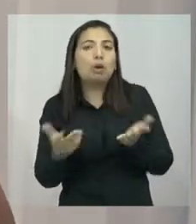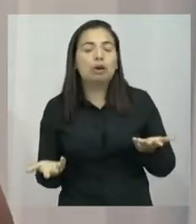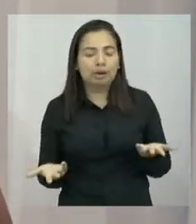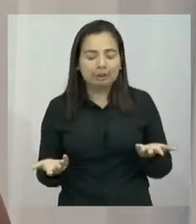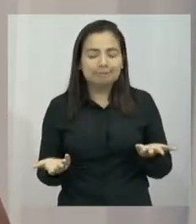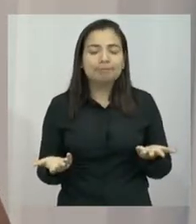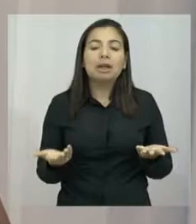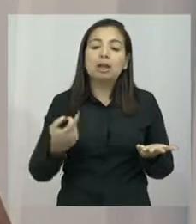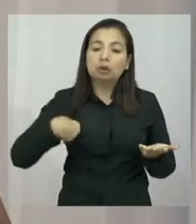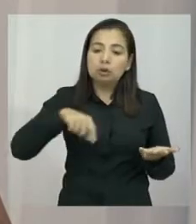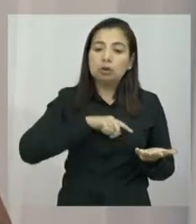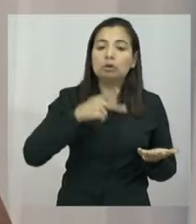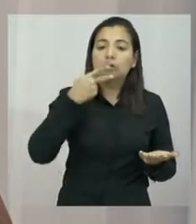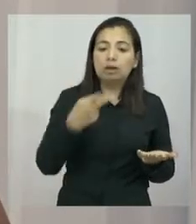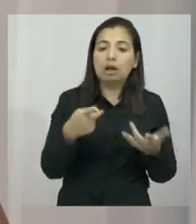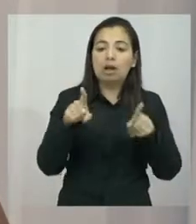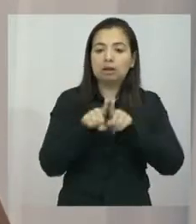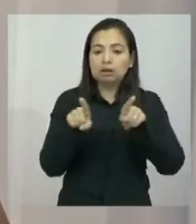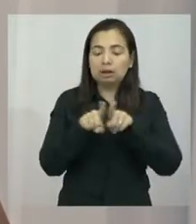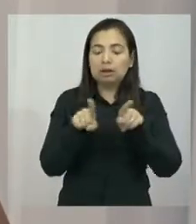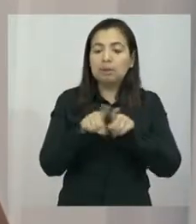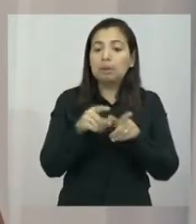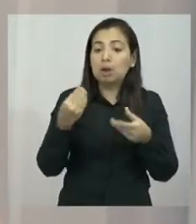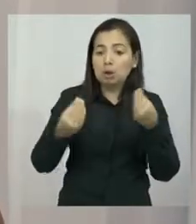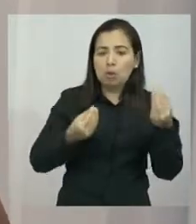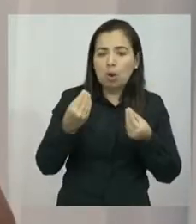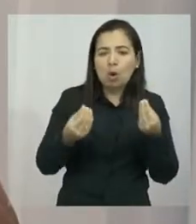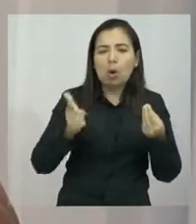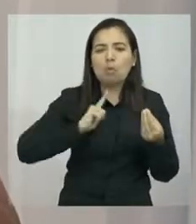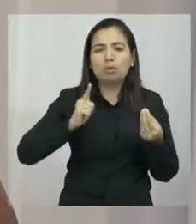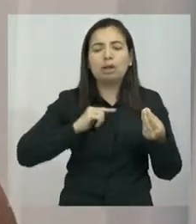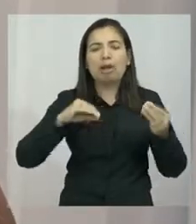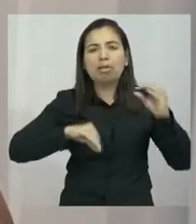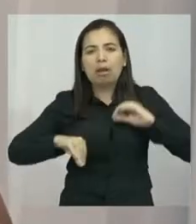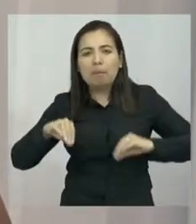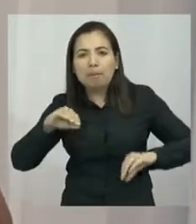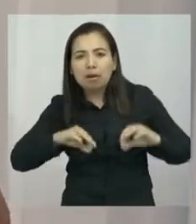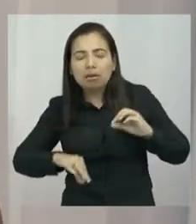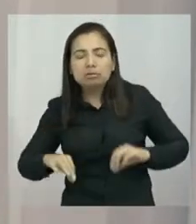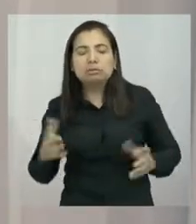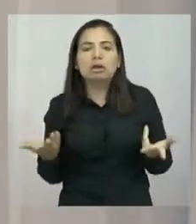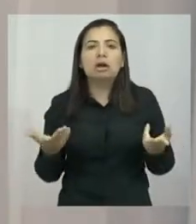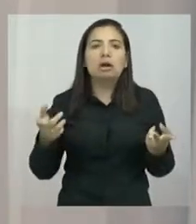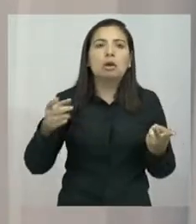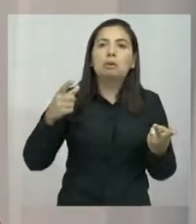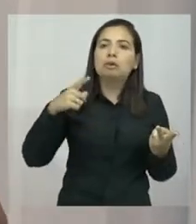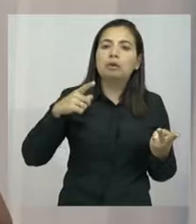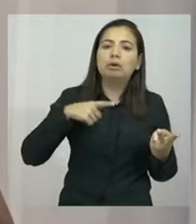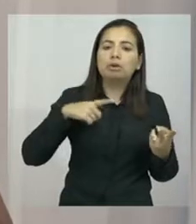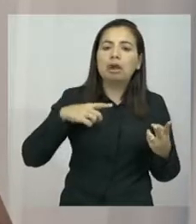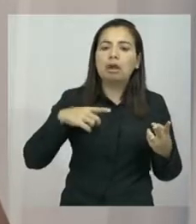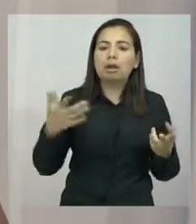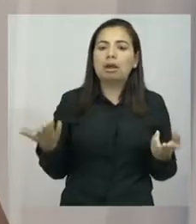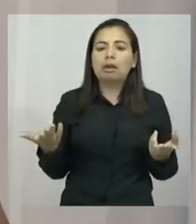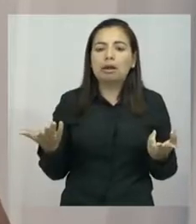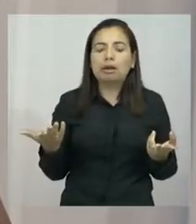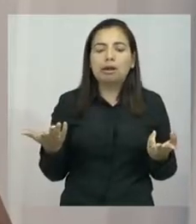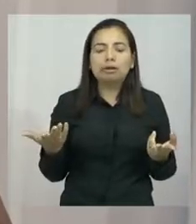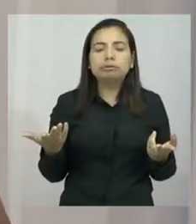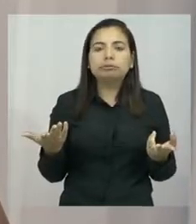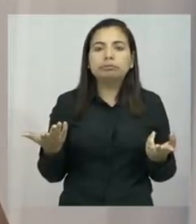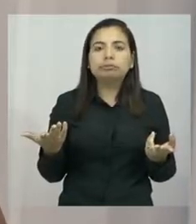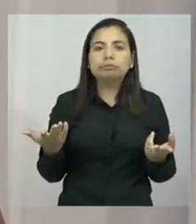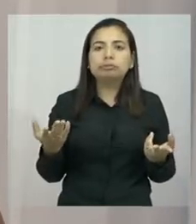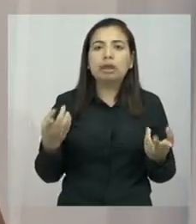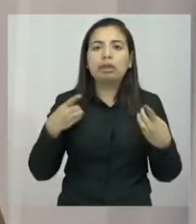também da ansiedade, da depressão, né? Então, a gente, através do louvor,